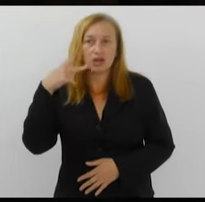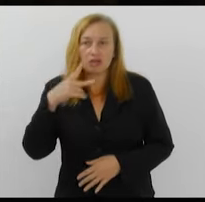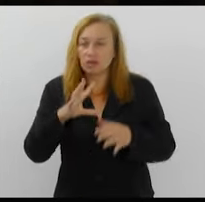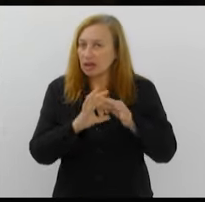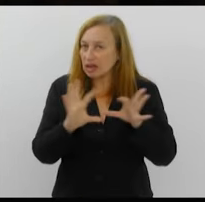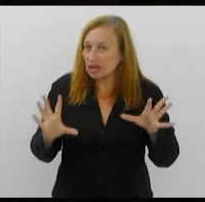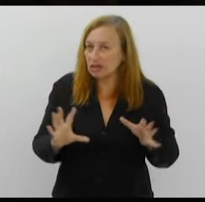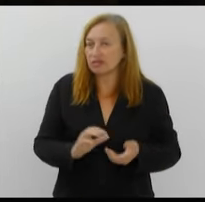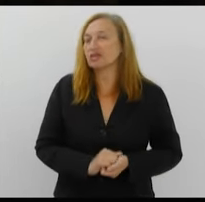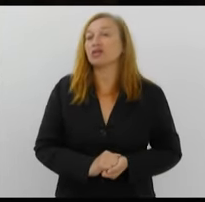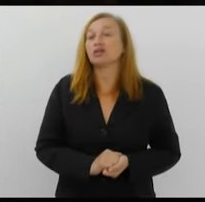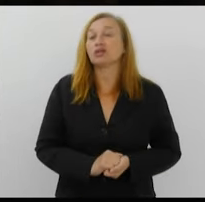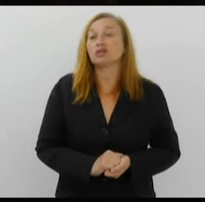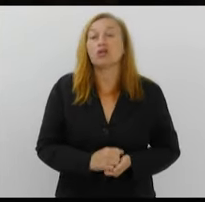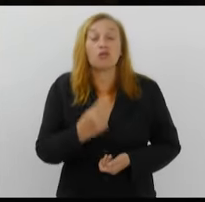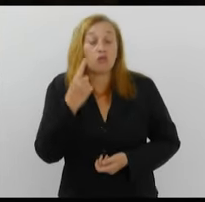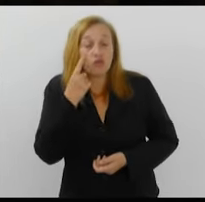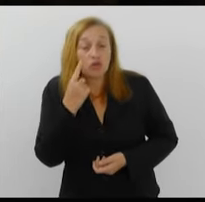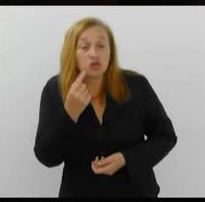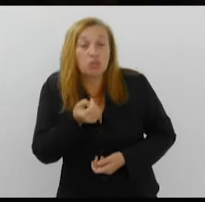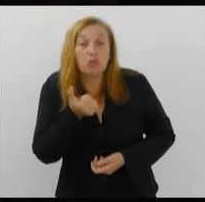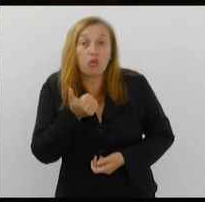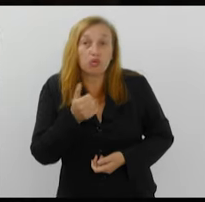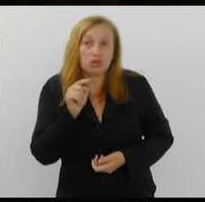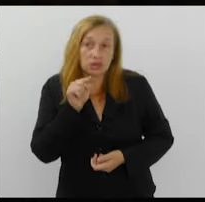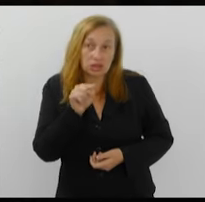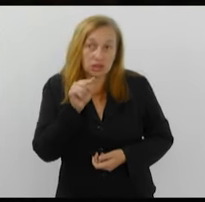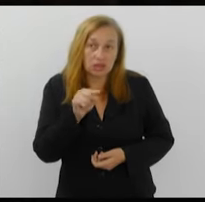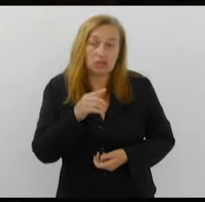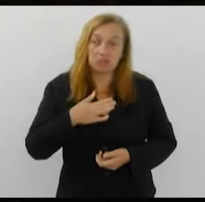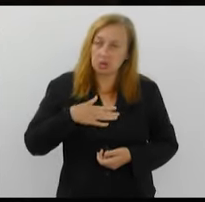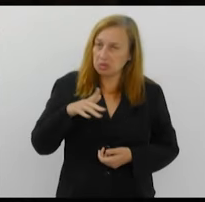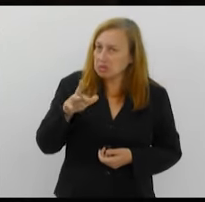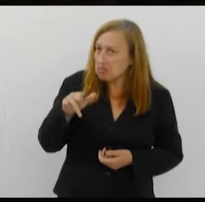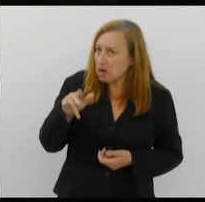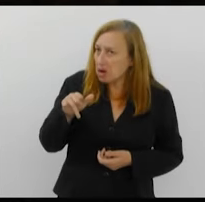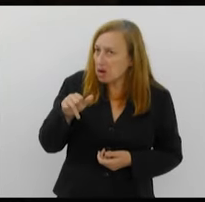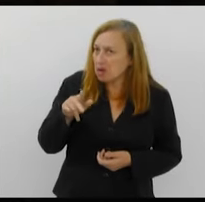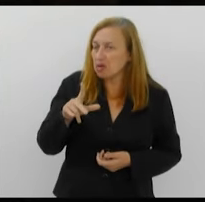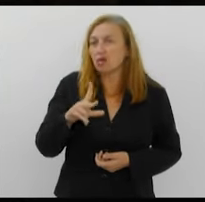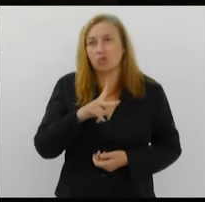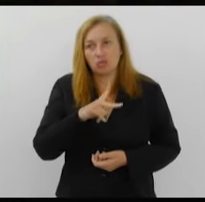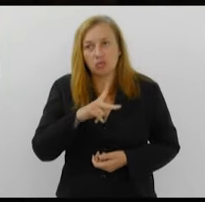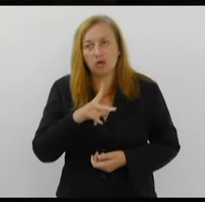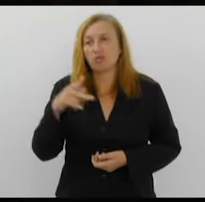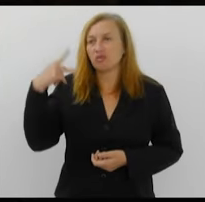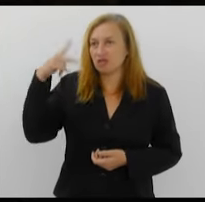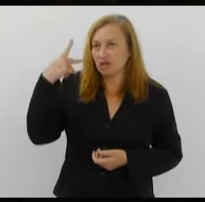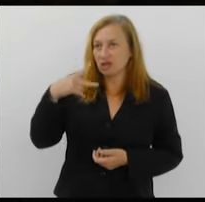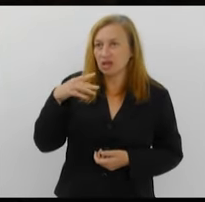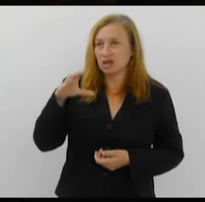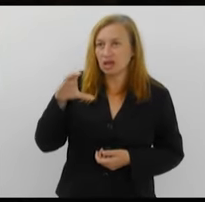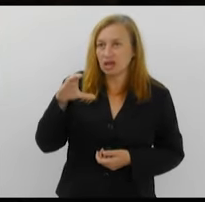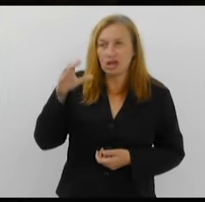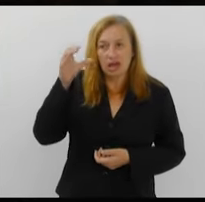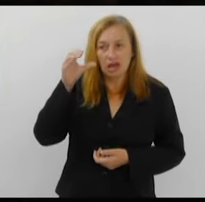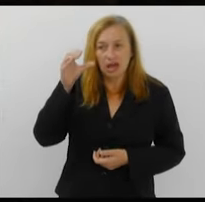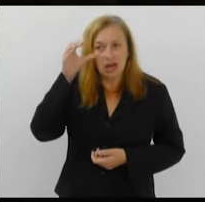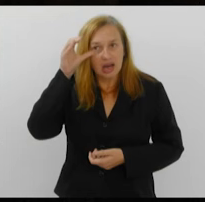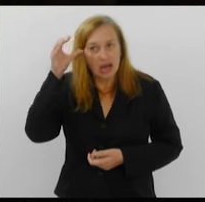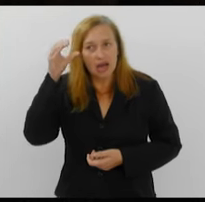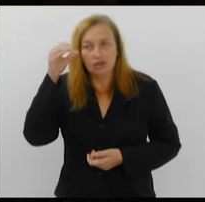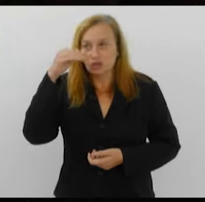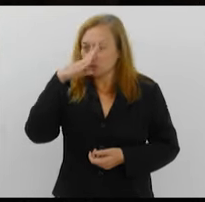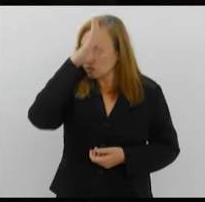independente, verifico poucos ali, a tal qual o meu irmão, o próprio vereador Carlos Bolsonaro,